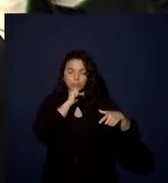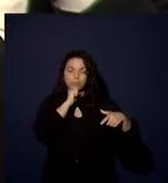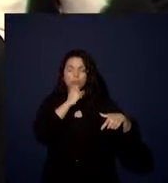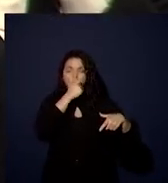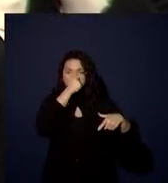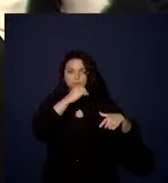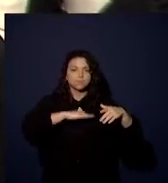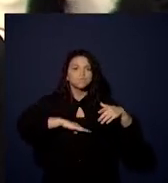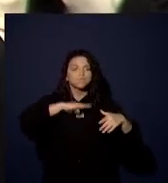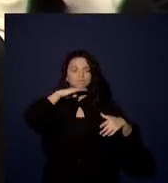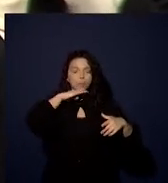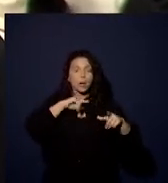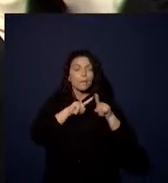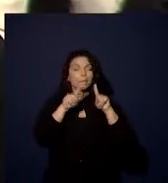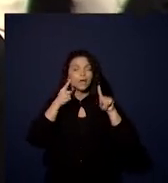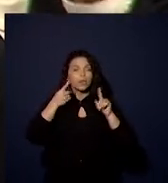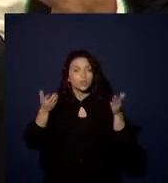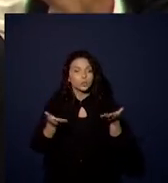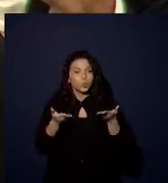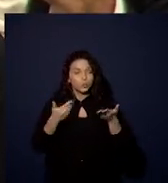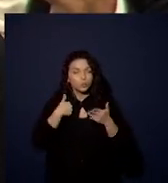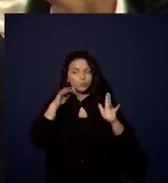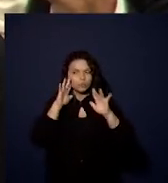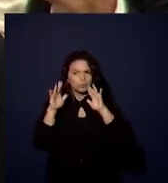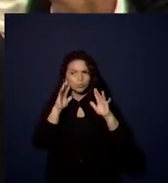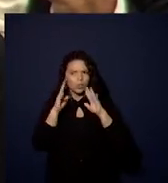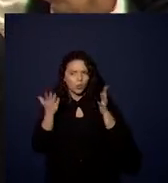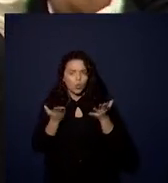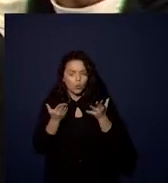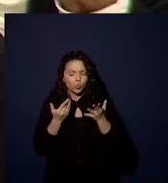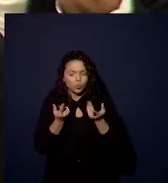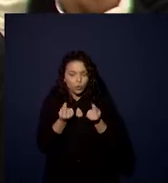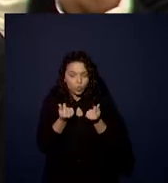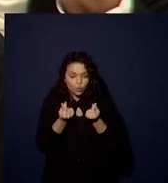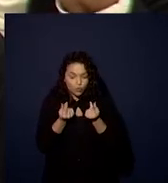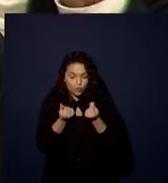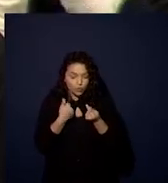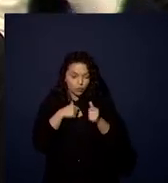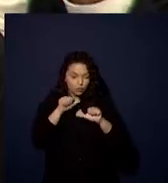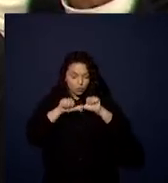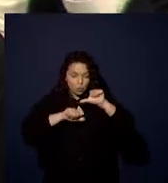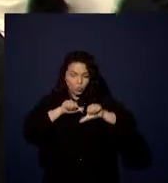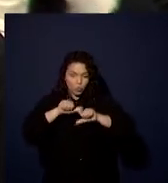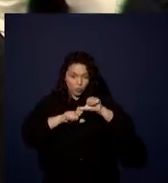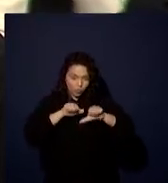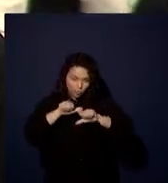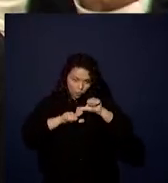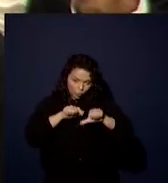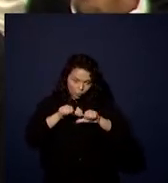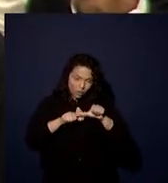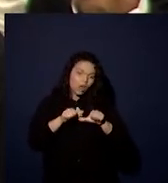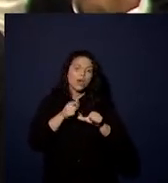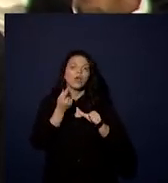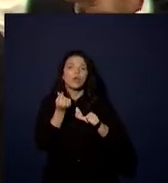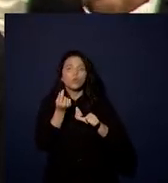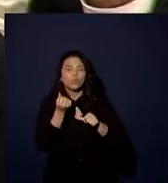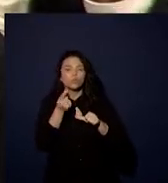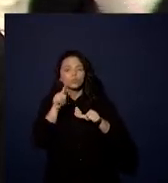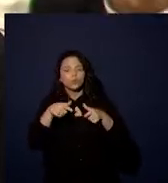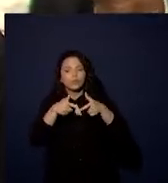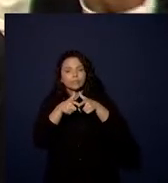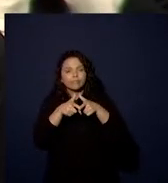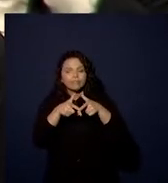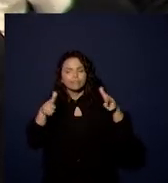juntos hoje o custo de fazer uma nova geração renovável tá mais alto né o curso Marginal de expansão